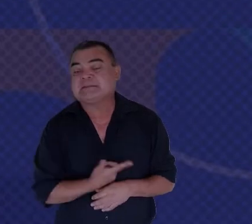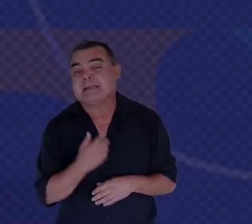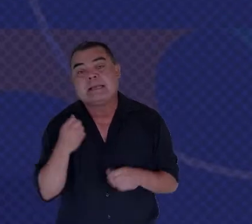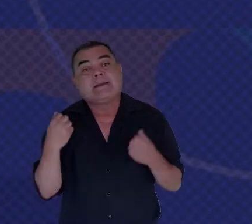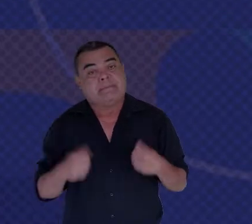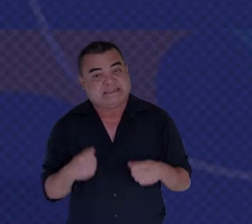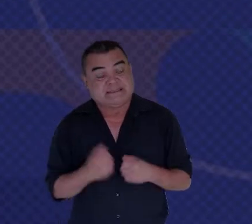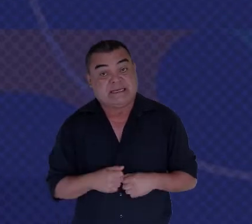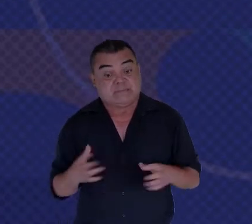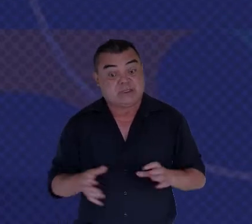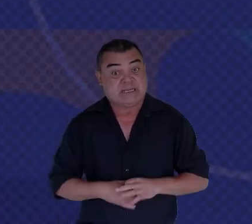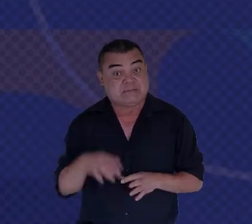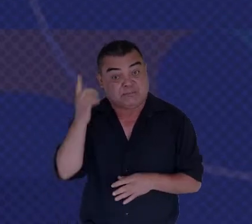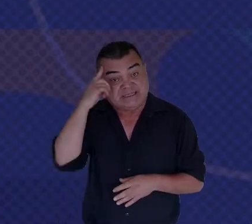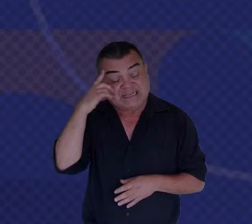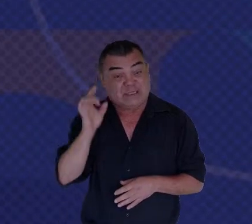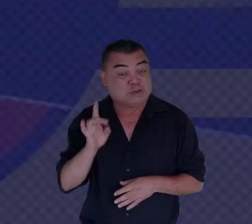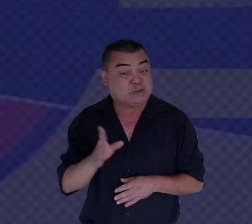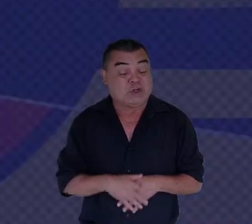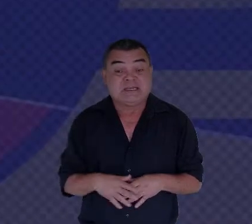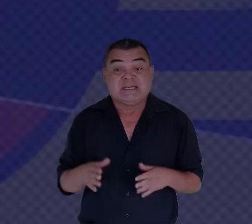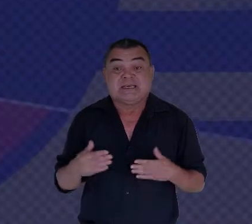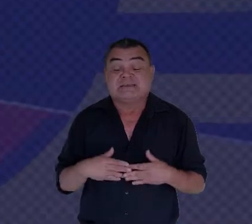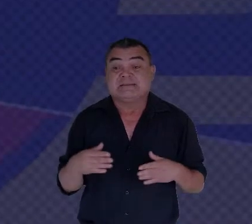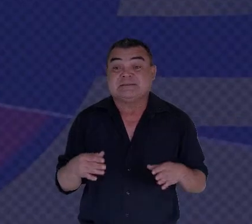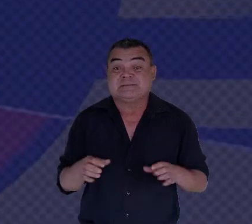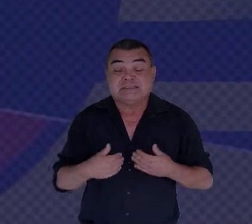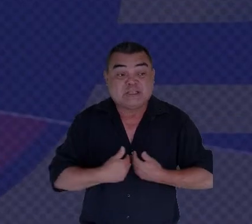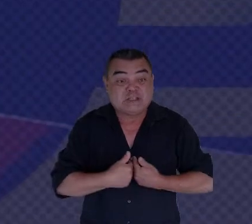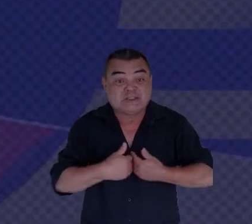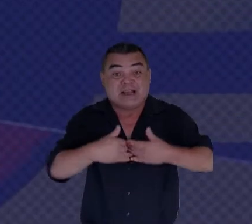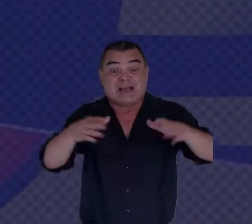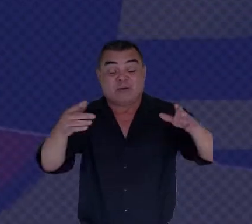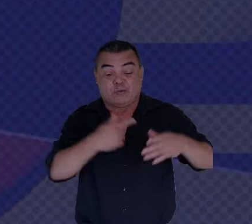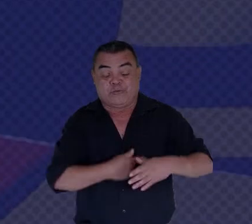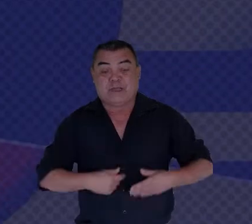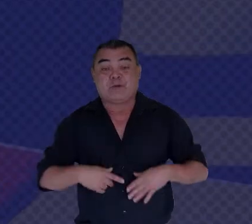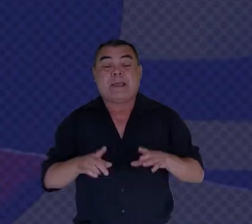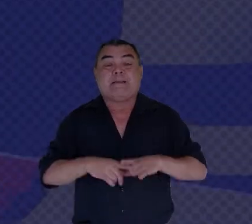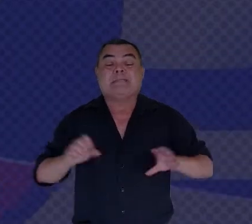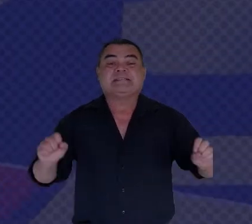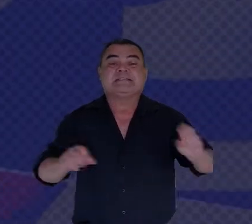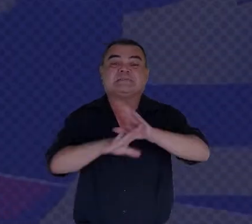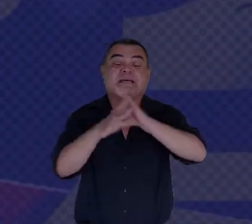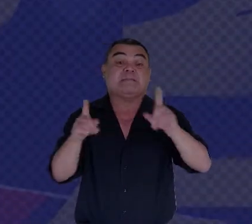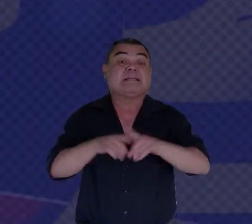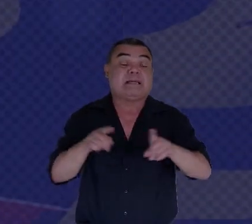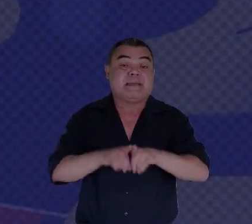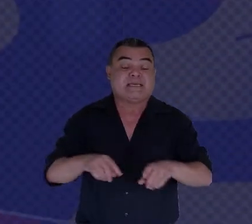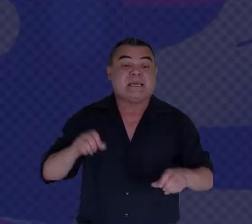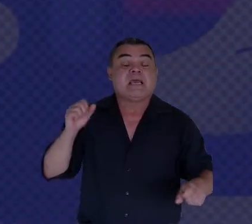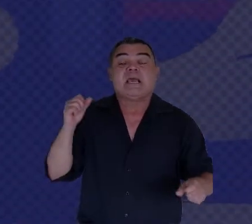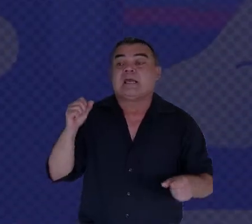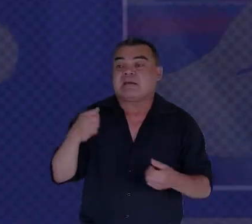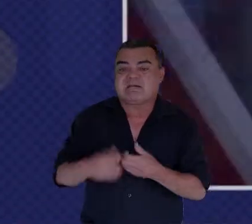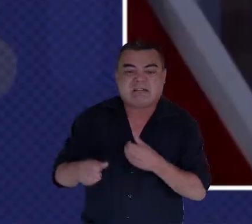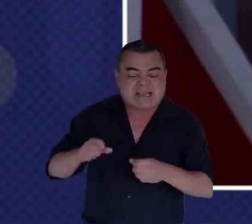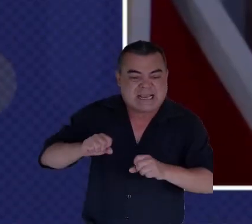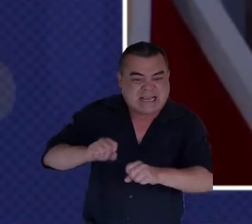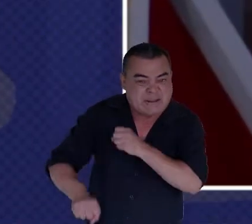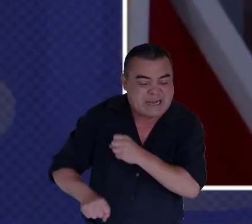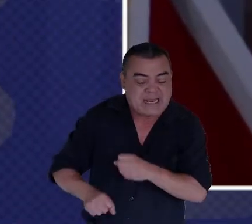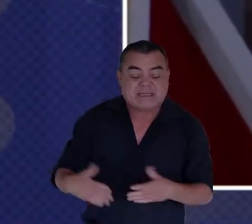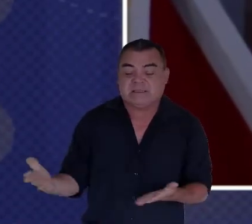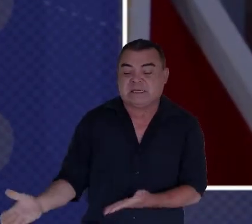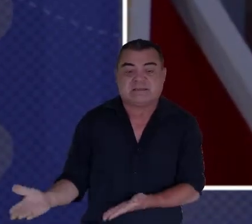precisamos deixar de pensar somente em deixar as janelas do governo mais transparente mas também nós precisamos quebrá-las e construir pontes e trazer